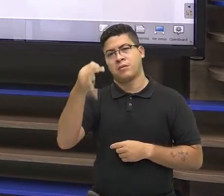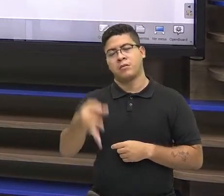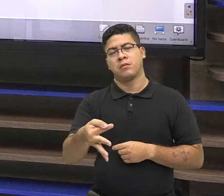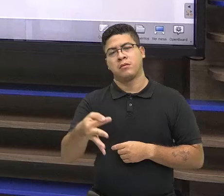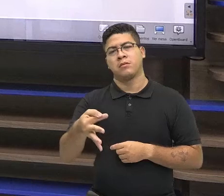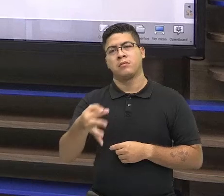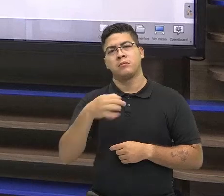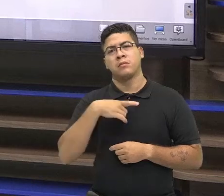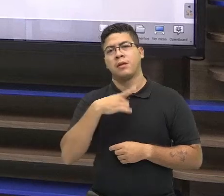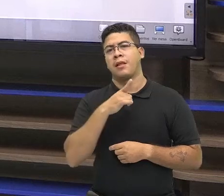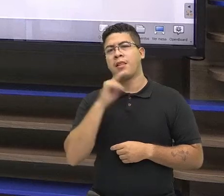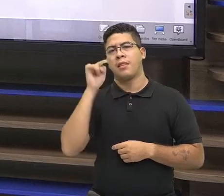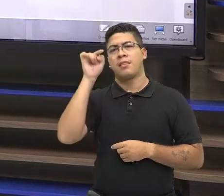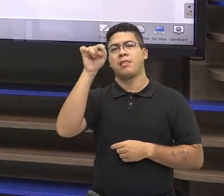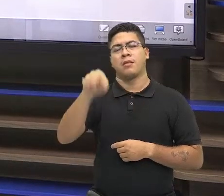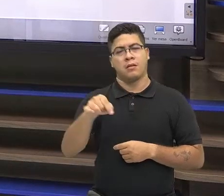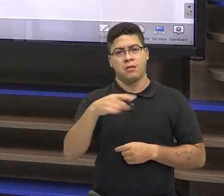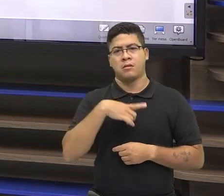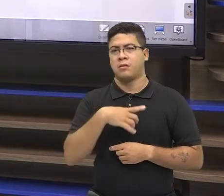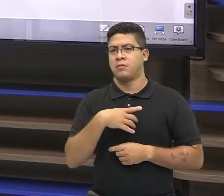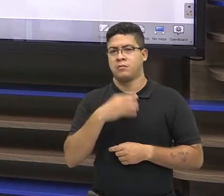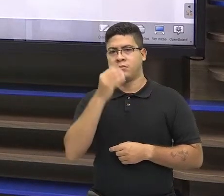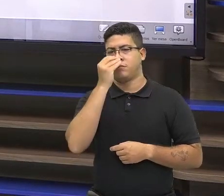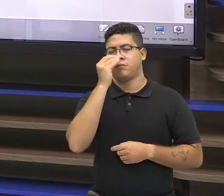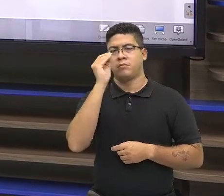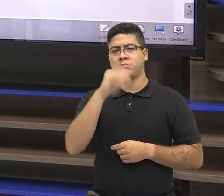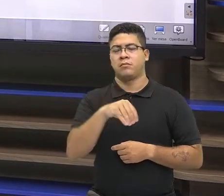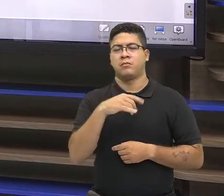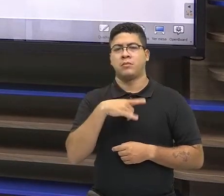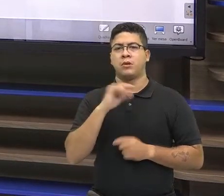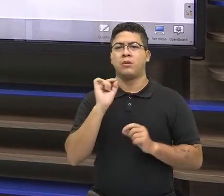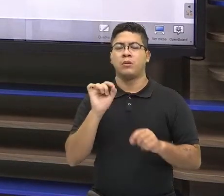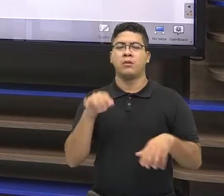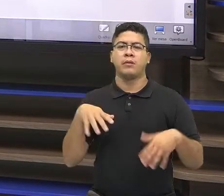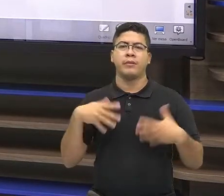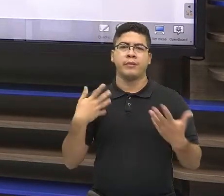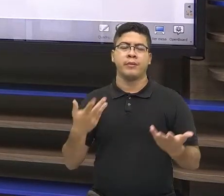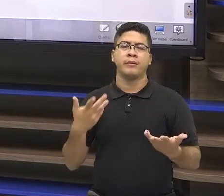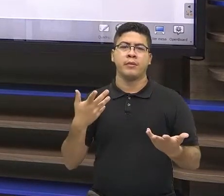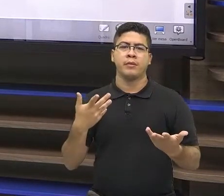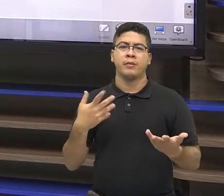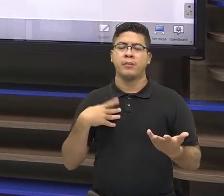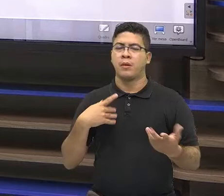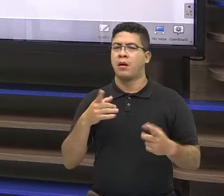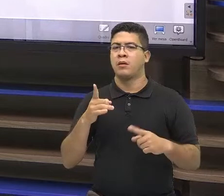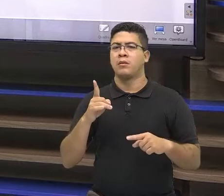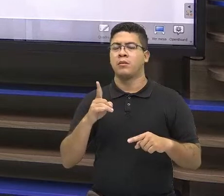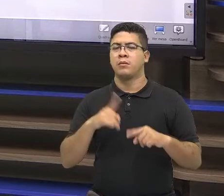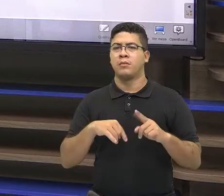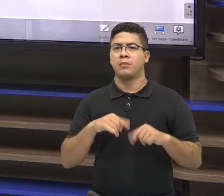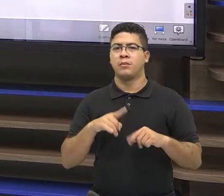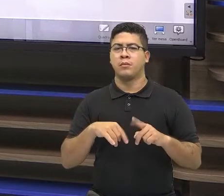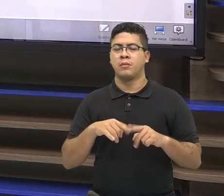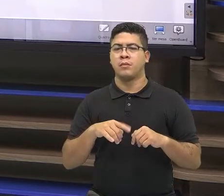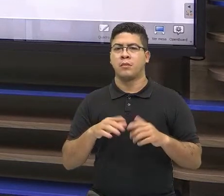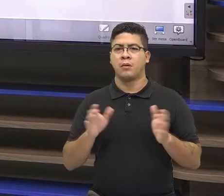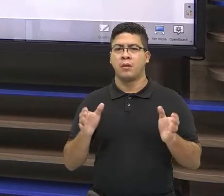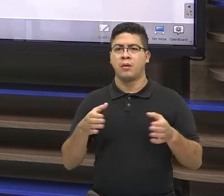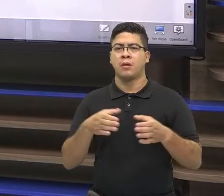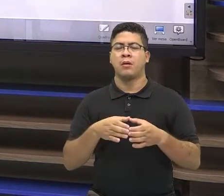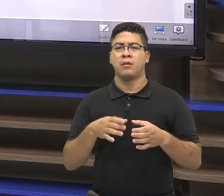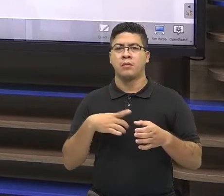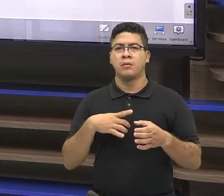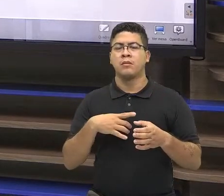na frente. Então, ele não dava importância à questão material da coisa. Eles queriam que as coisas